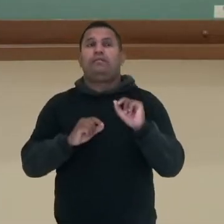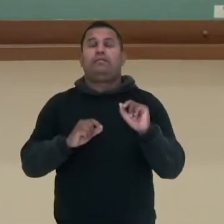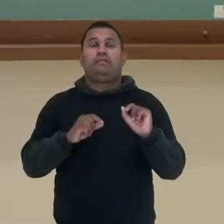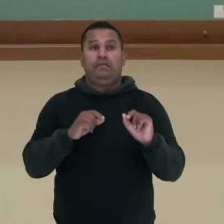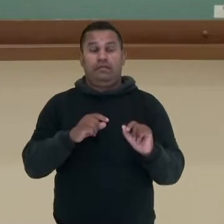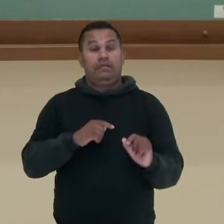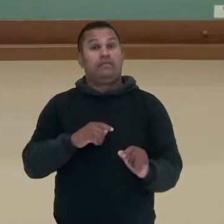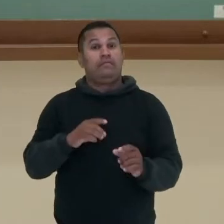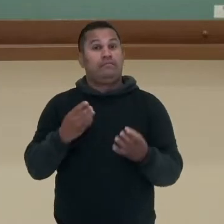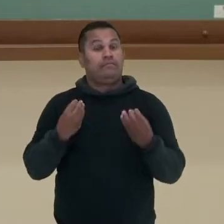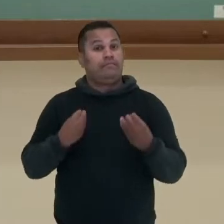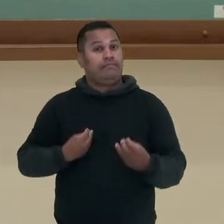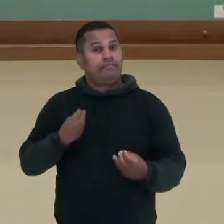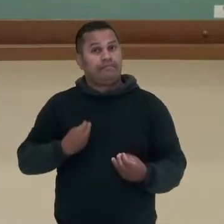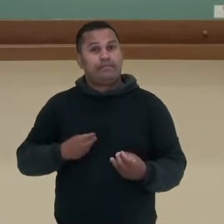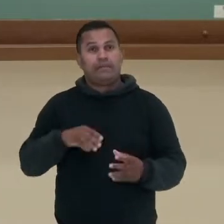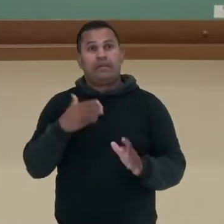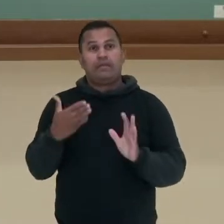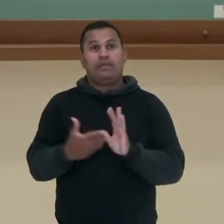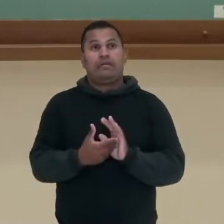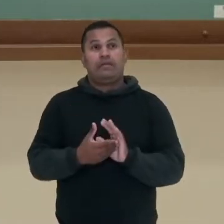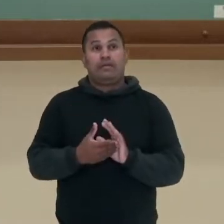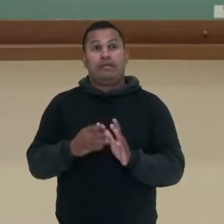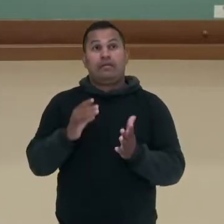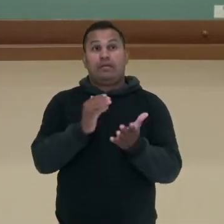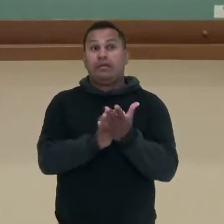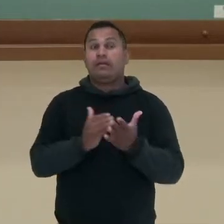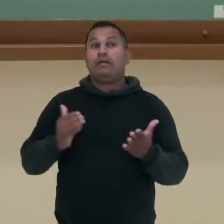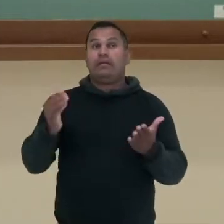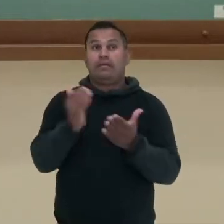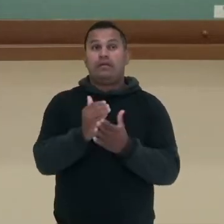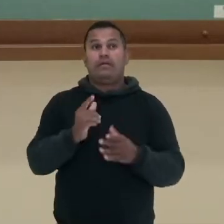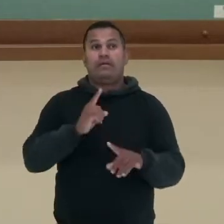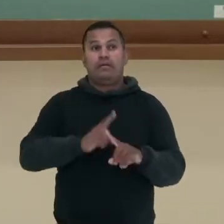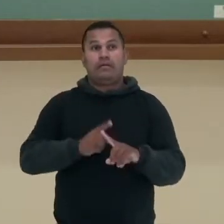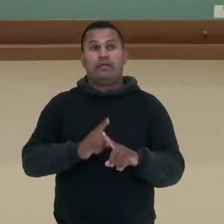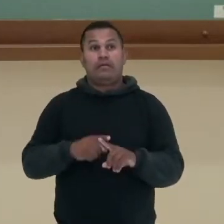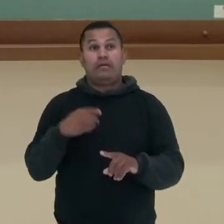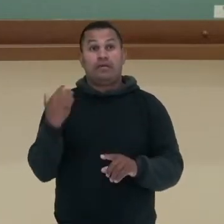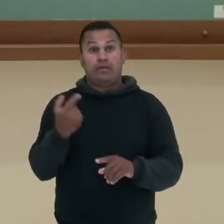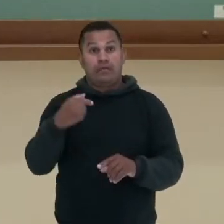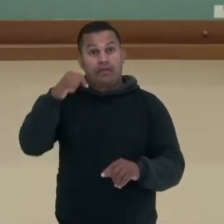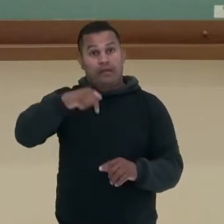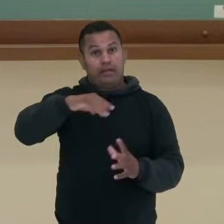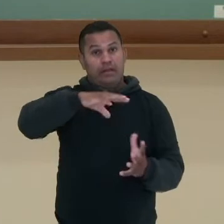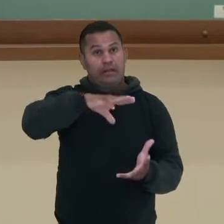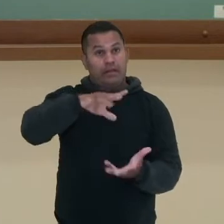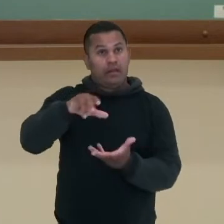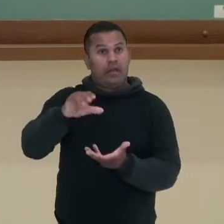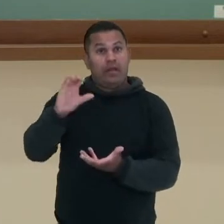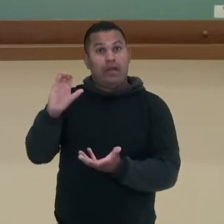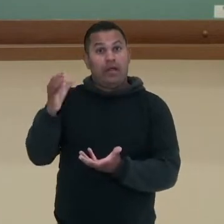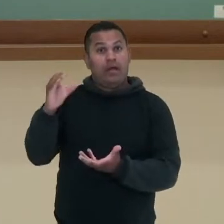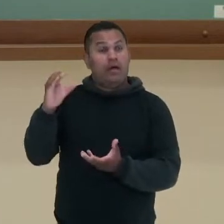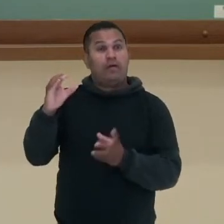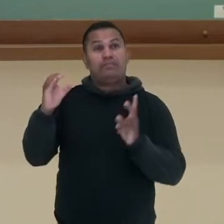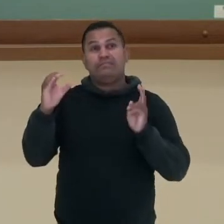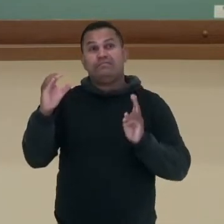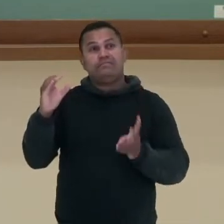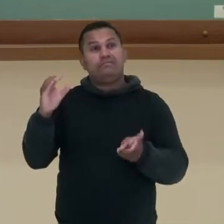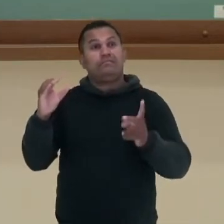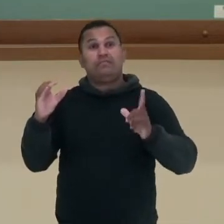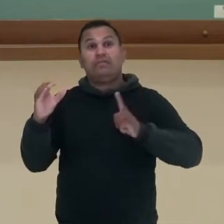o universo. Então, é encontrado em grande quantidade no nosso planeta, né? E